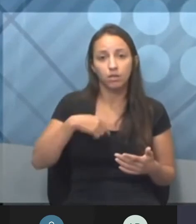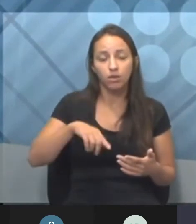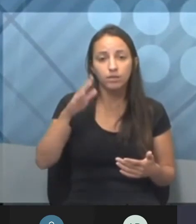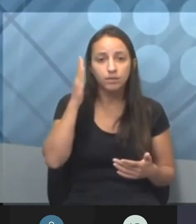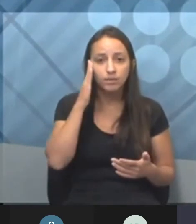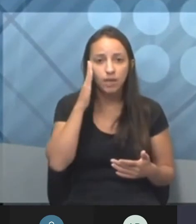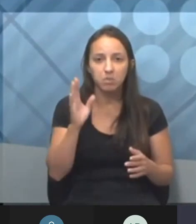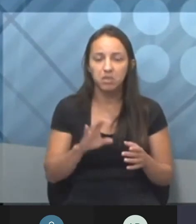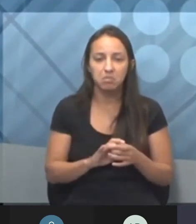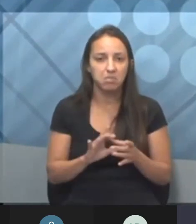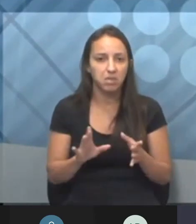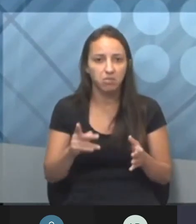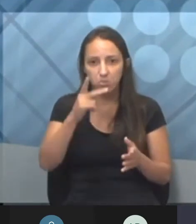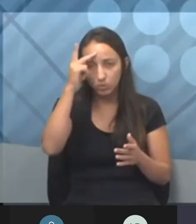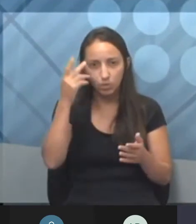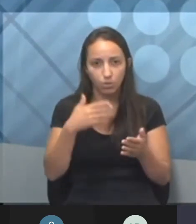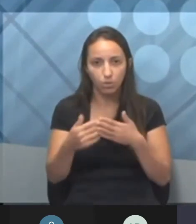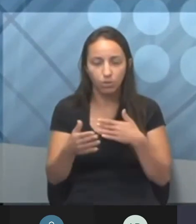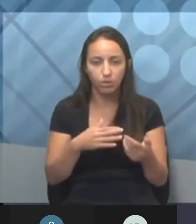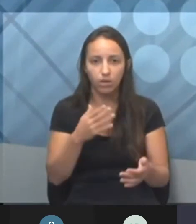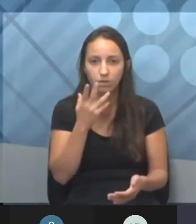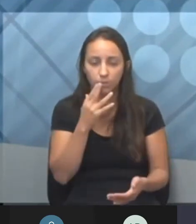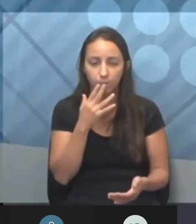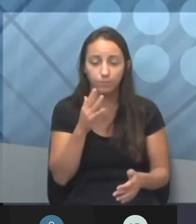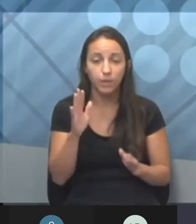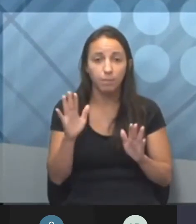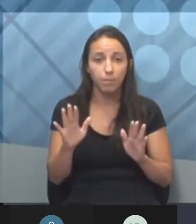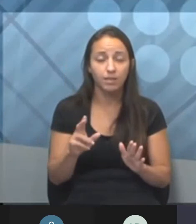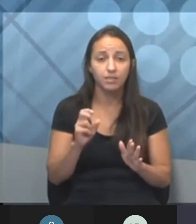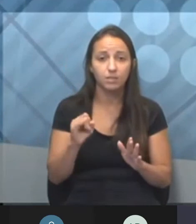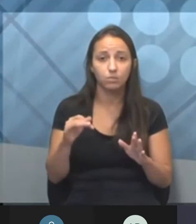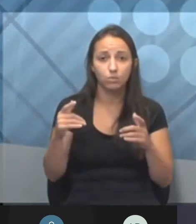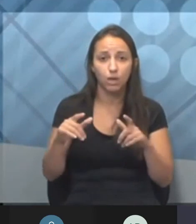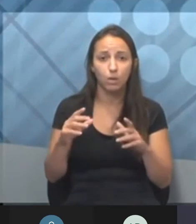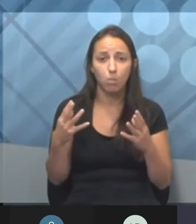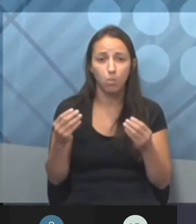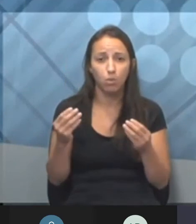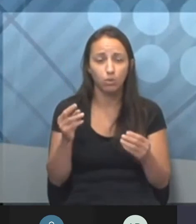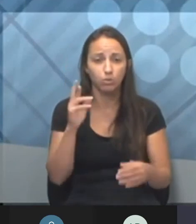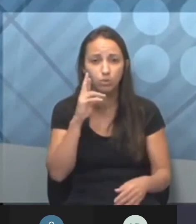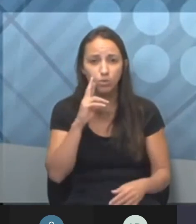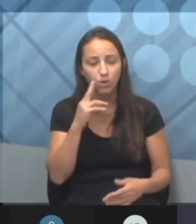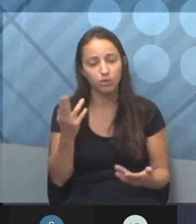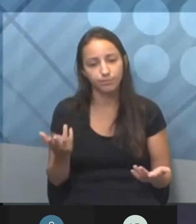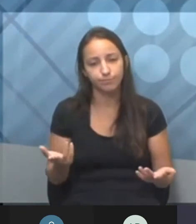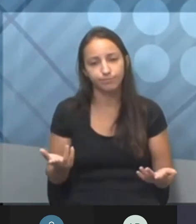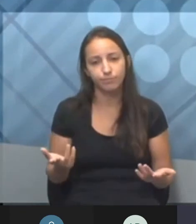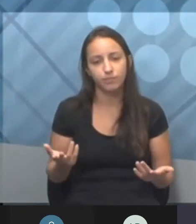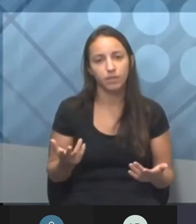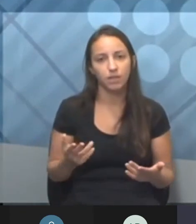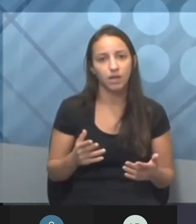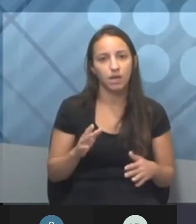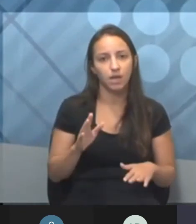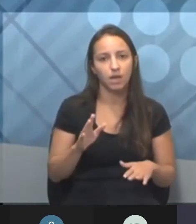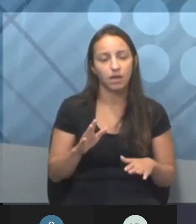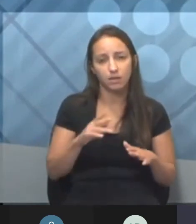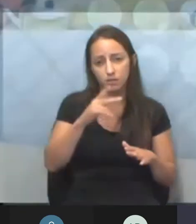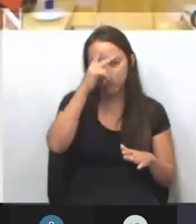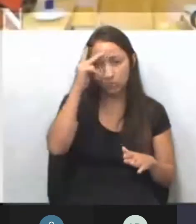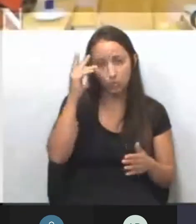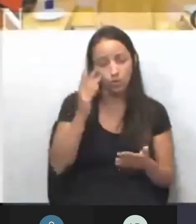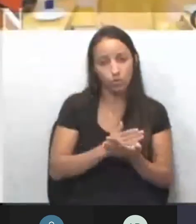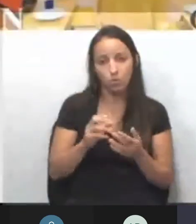Entretanto, um ambiente todo muito rosa acaba realmente ficando muito carregado, como é a questão daquela